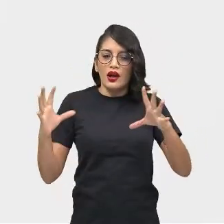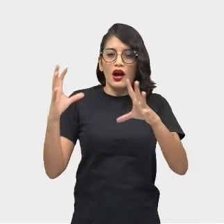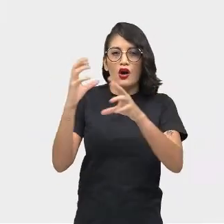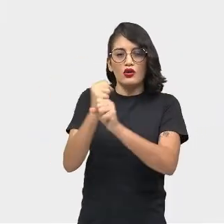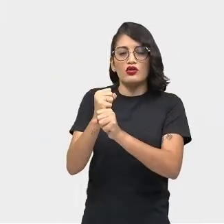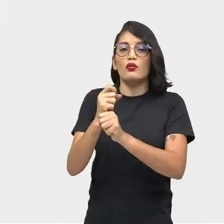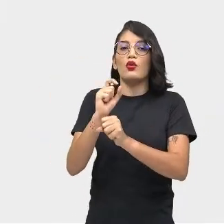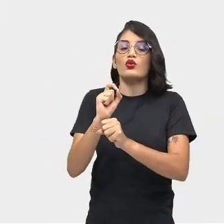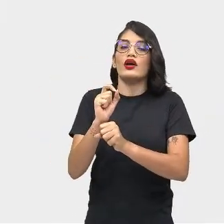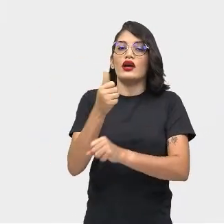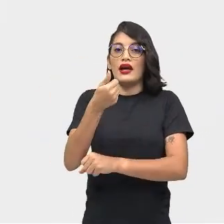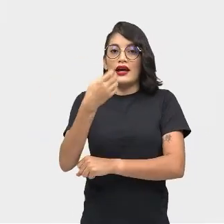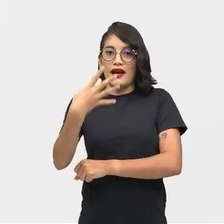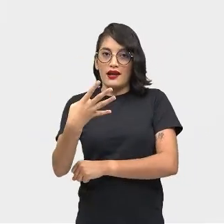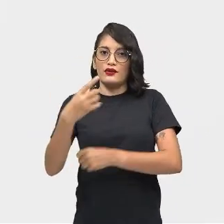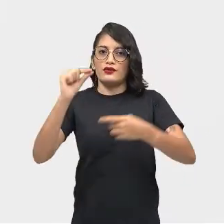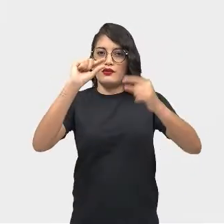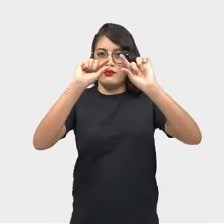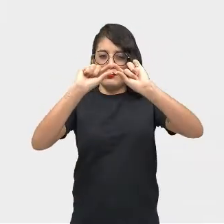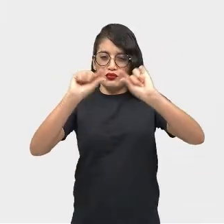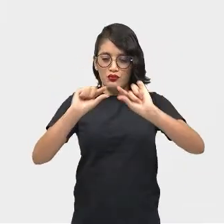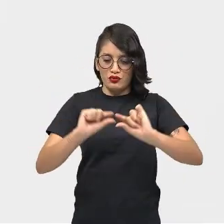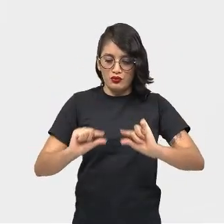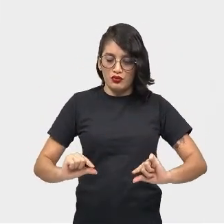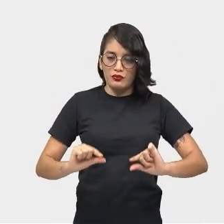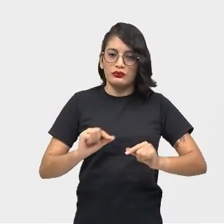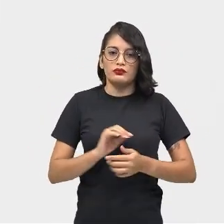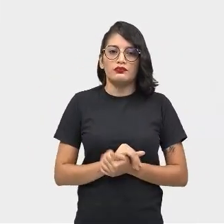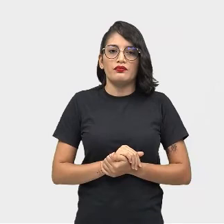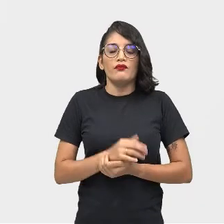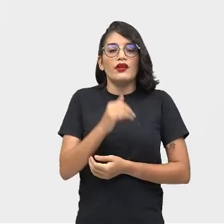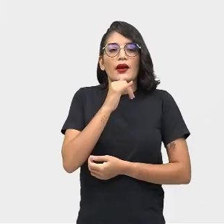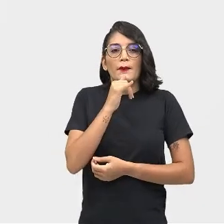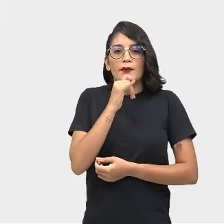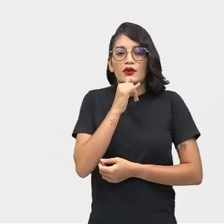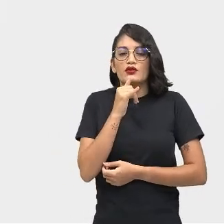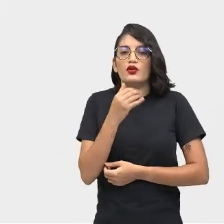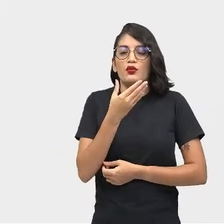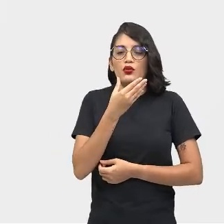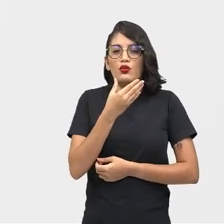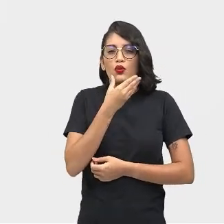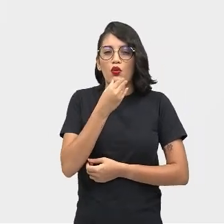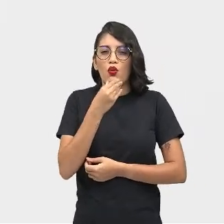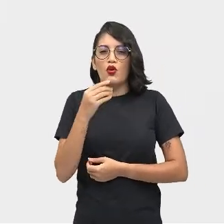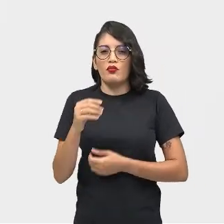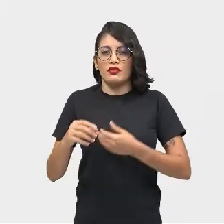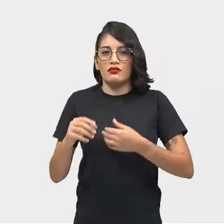total 14 versos, tá bom, queridos? Por exemplo, aqui, Vinícius de Moraes, aqui está.